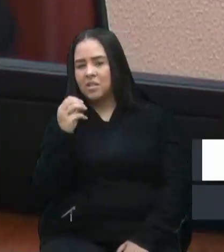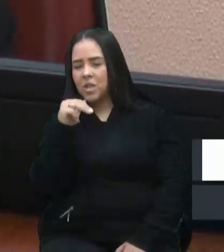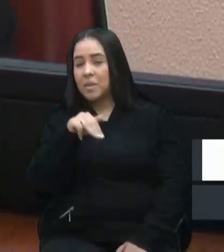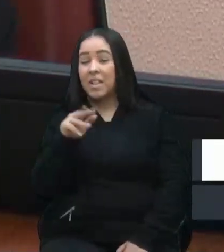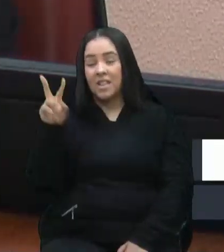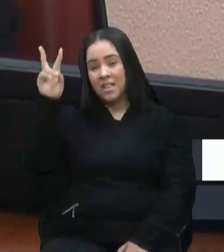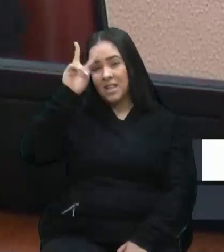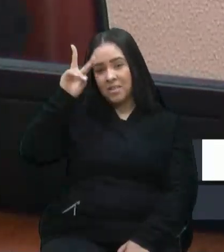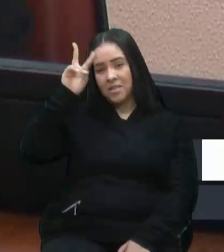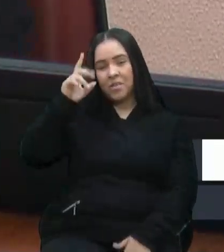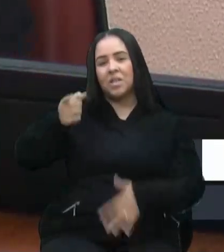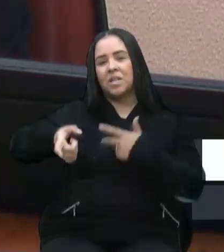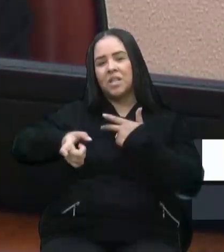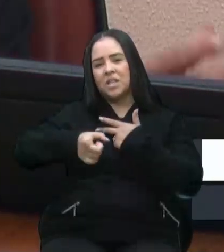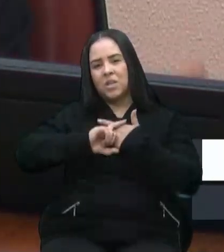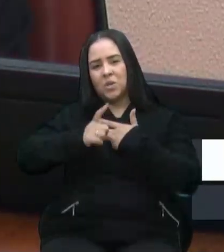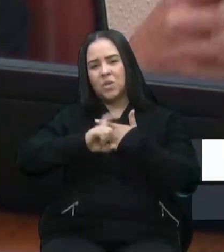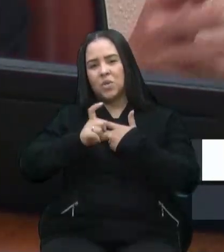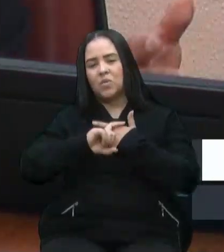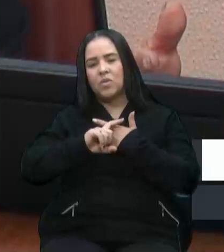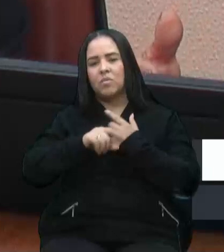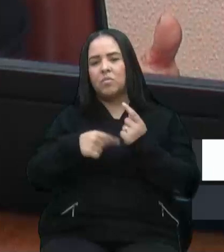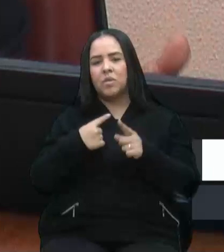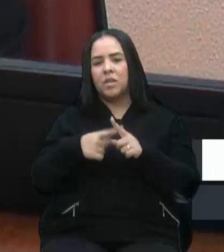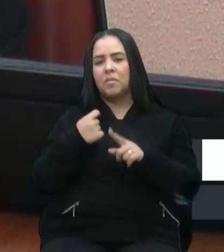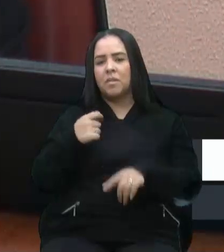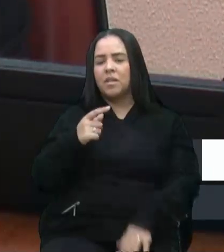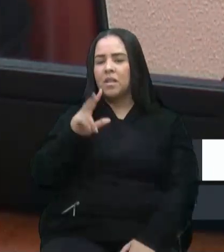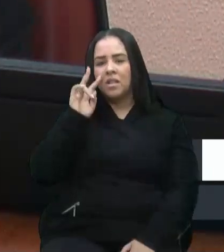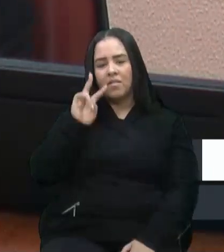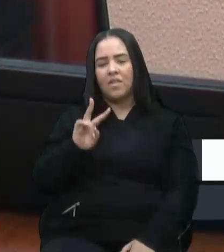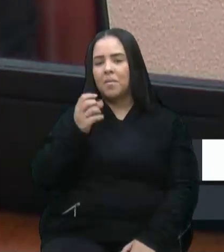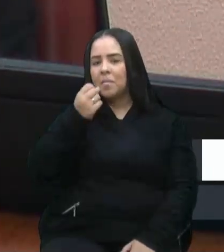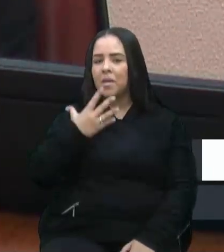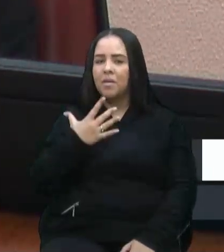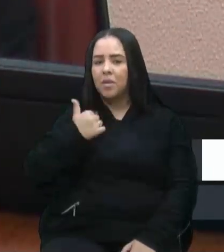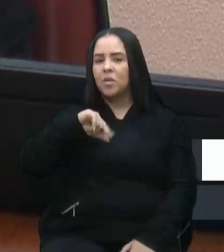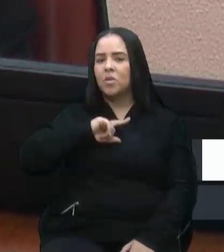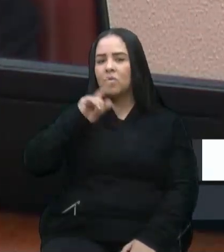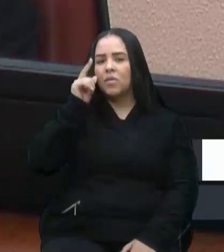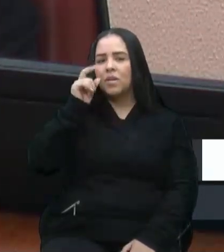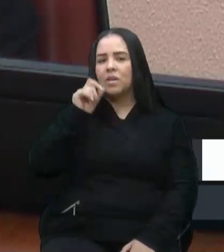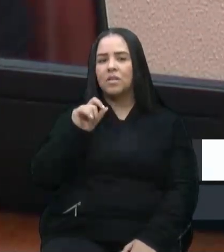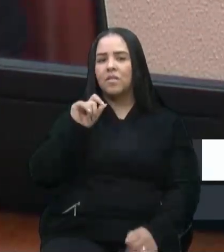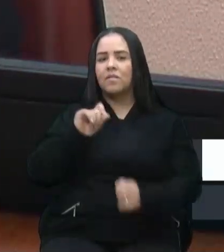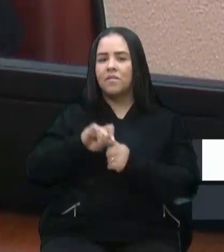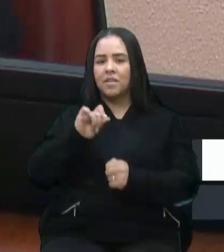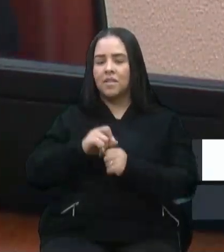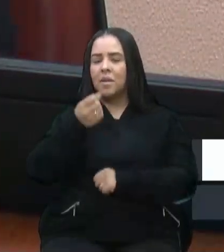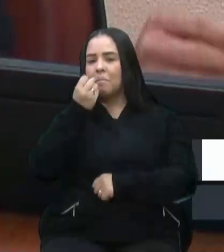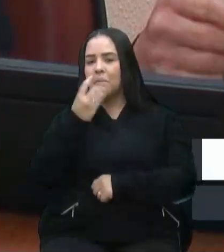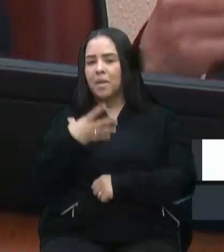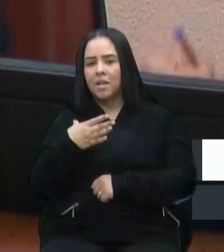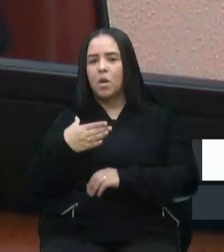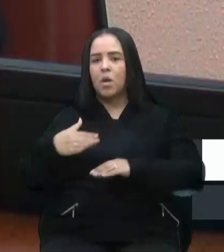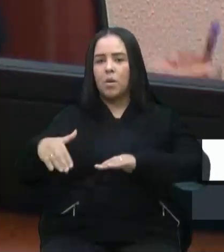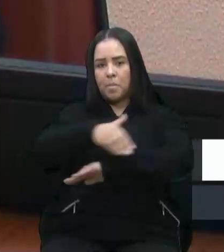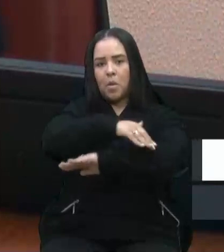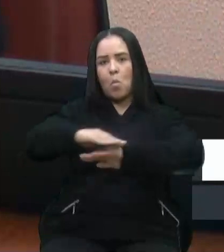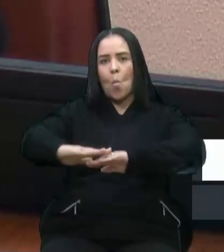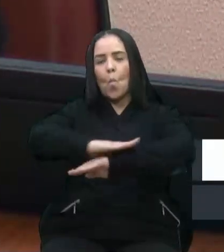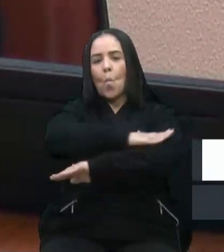Lembrando o Poder Executivo que veja com os bons olhos, né, para que nós venhamos fazer essa pavimentação asfáltica ou a pavimentação mais